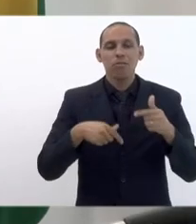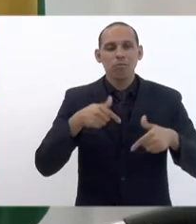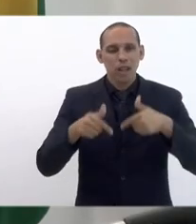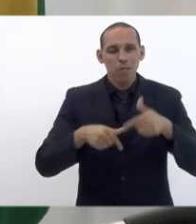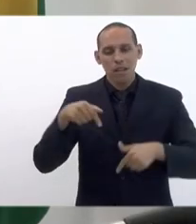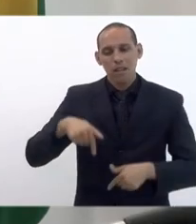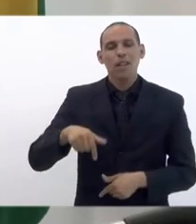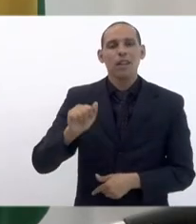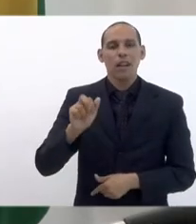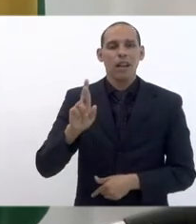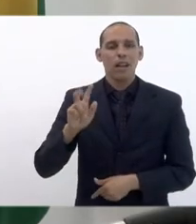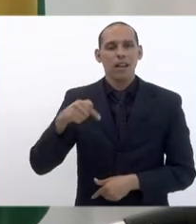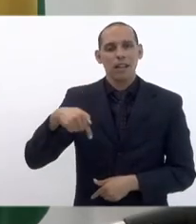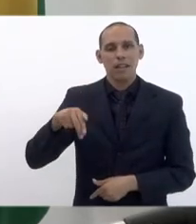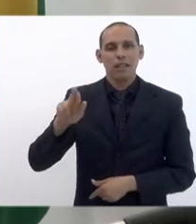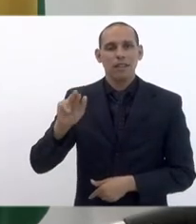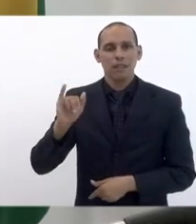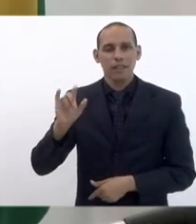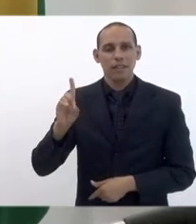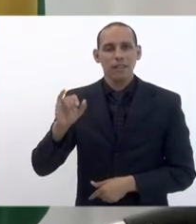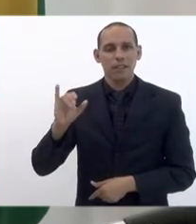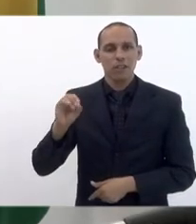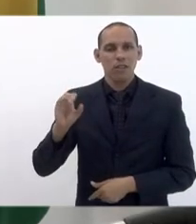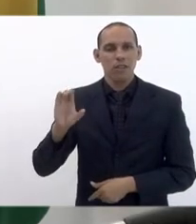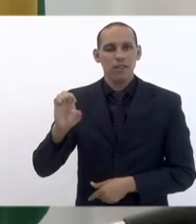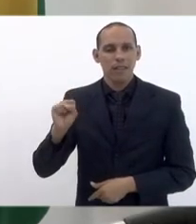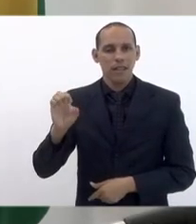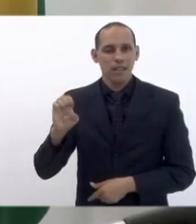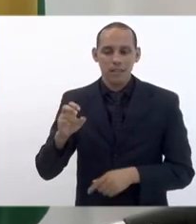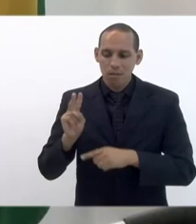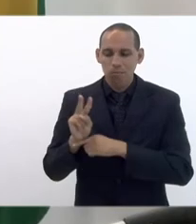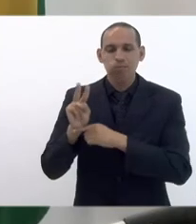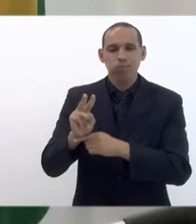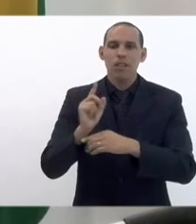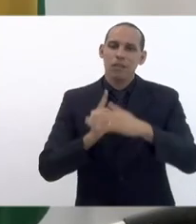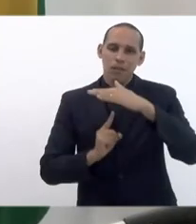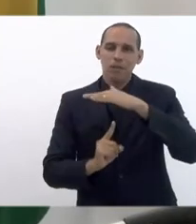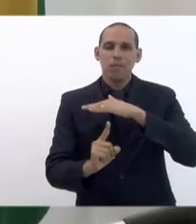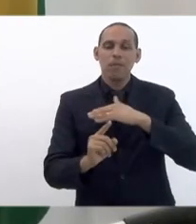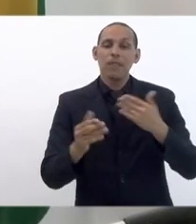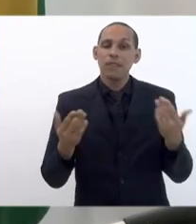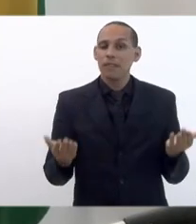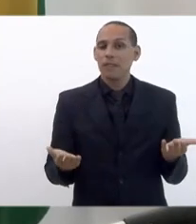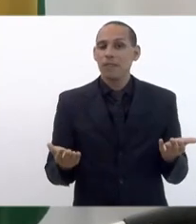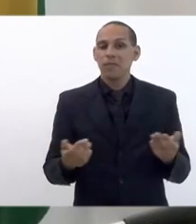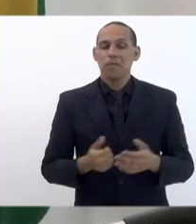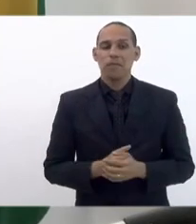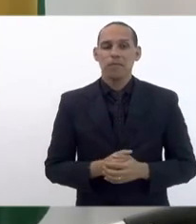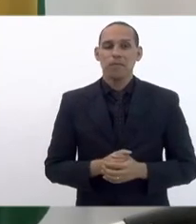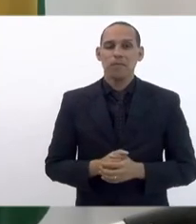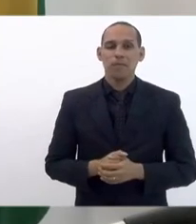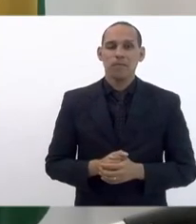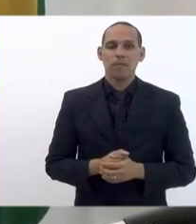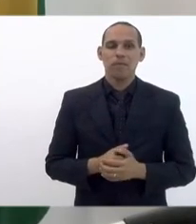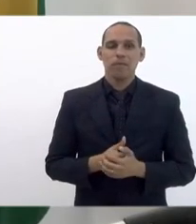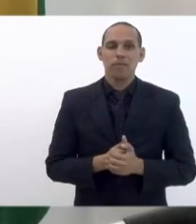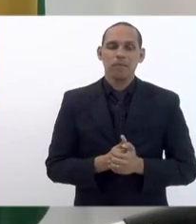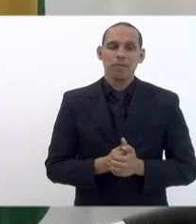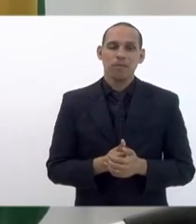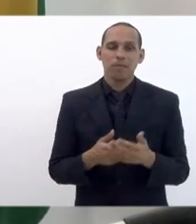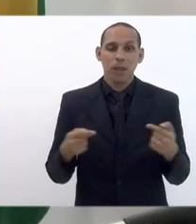num trabalho efetivo para... proteção dos refugiados. Então, nesse